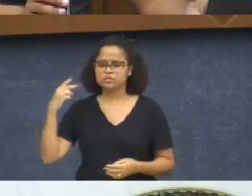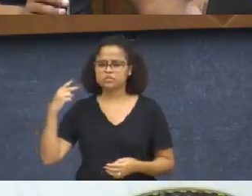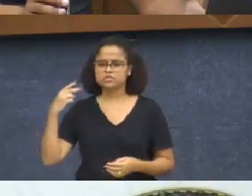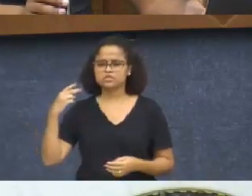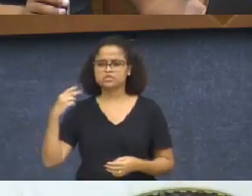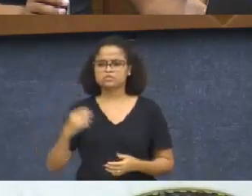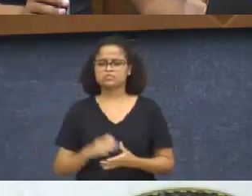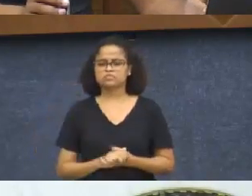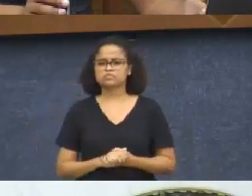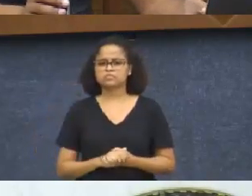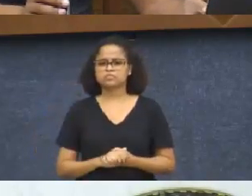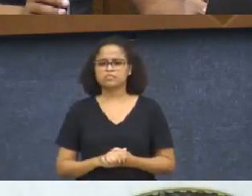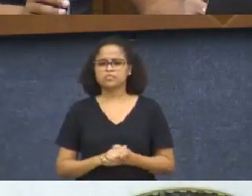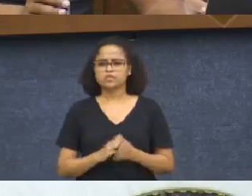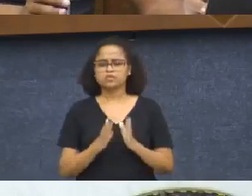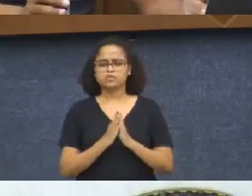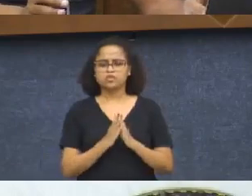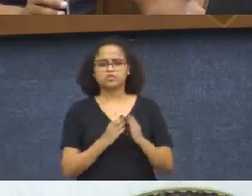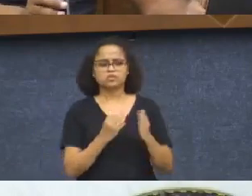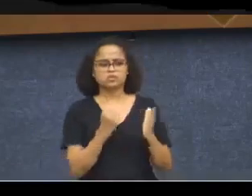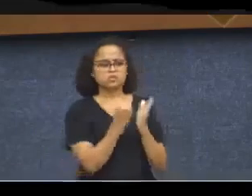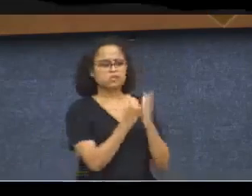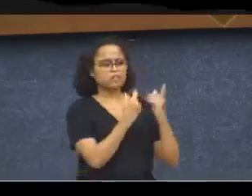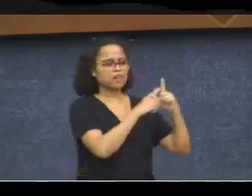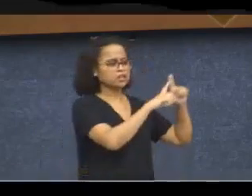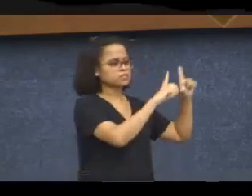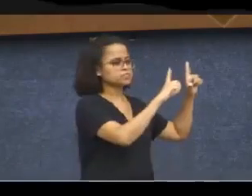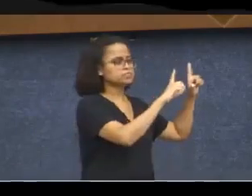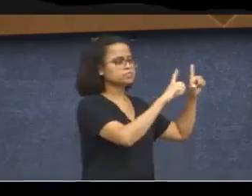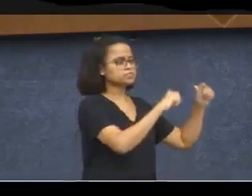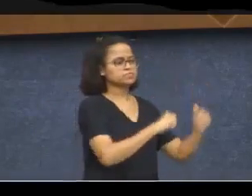Senhores vereadores, meus exemplos, para fazer disso seus votos.